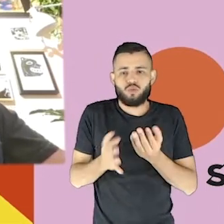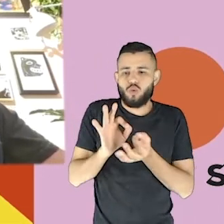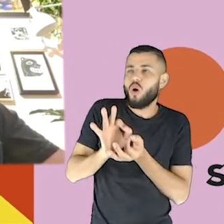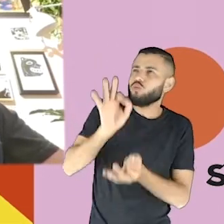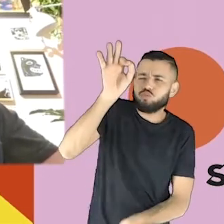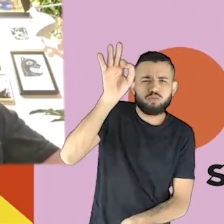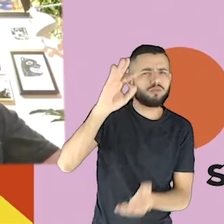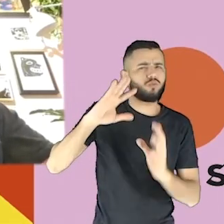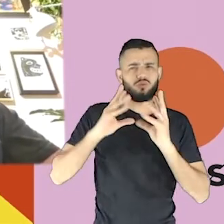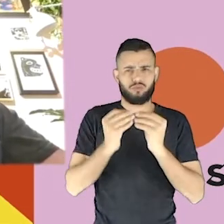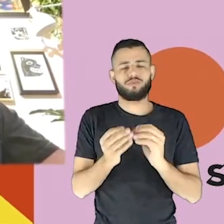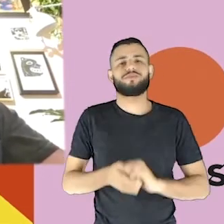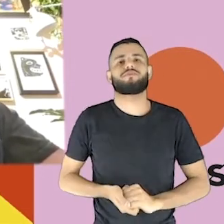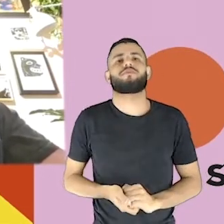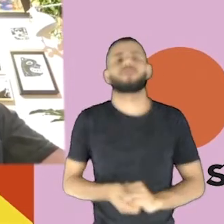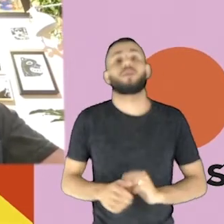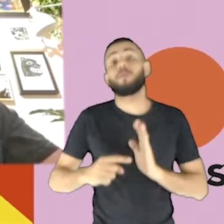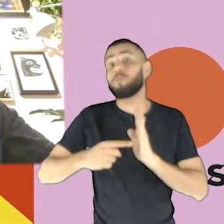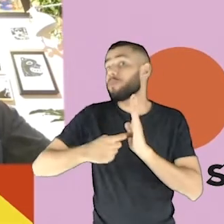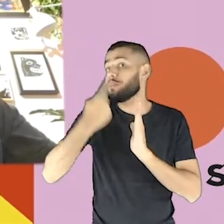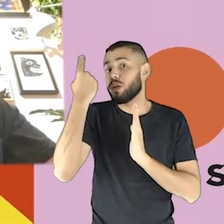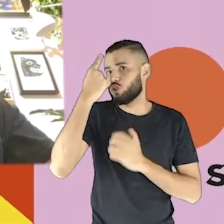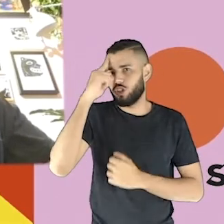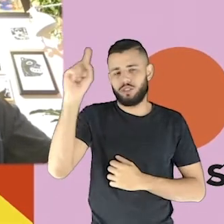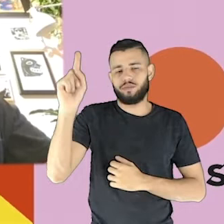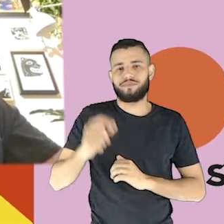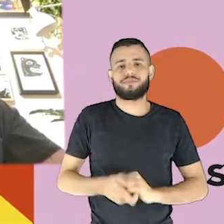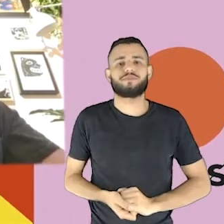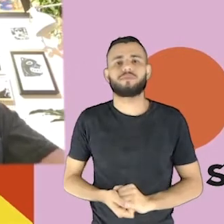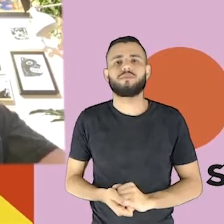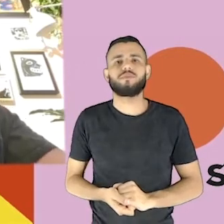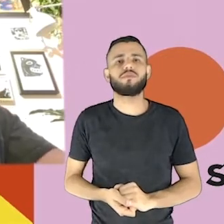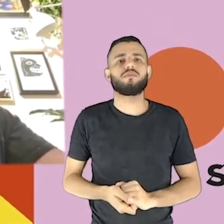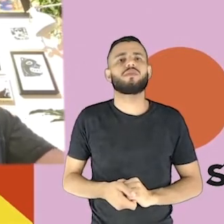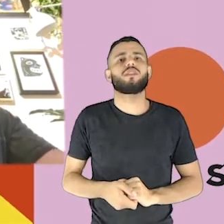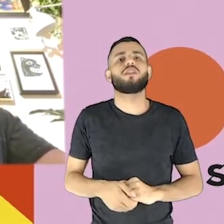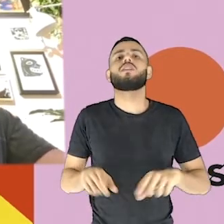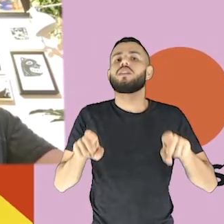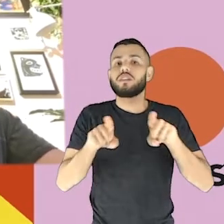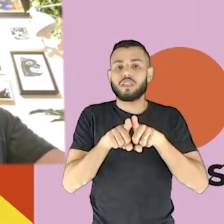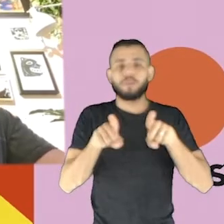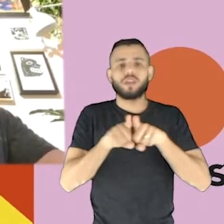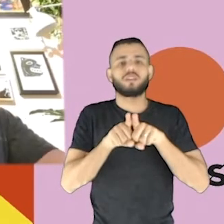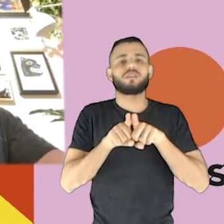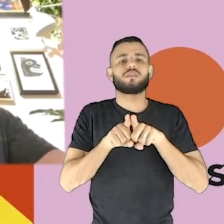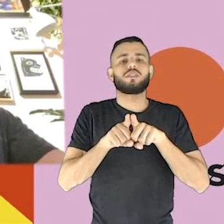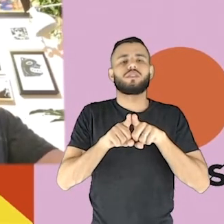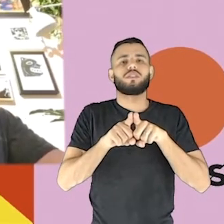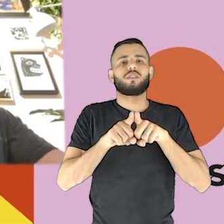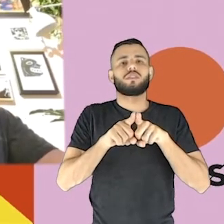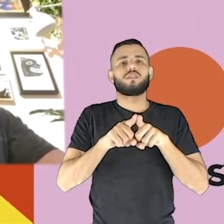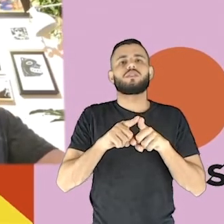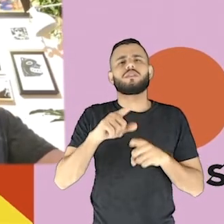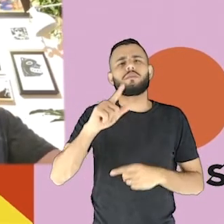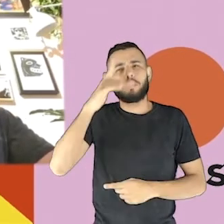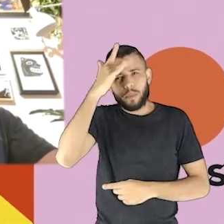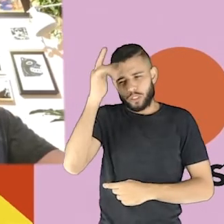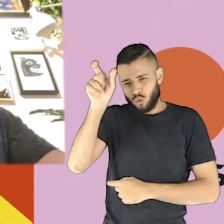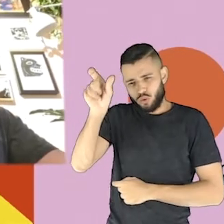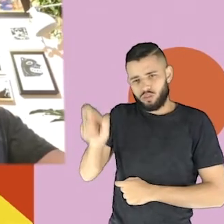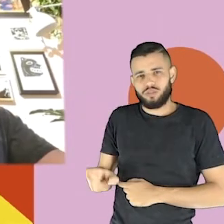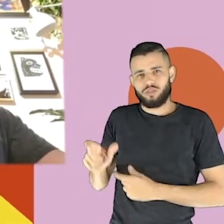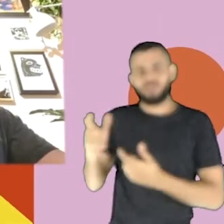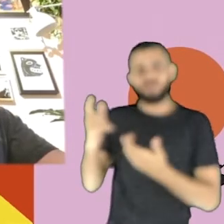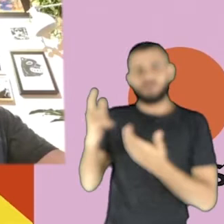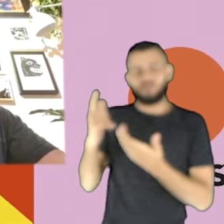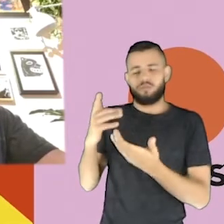altura, no primeiro dia de aula. E era uma questão mais séria ainda, para você ter ideia, teve uma pessoa da